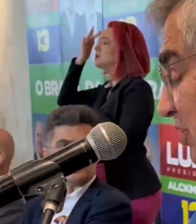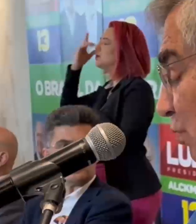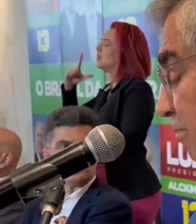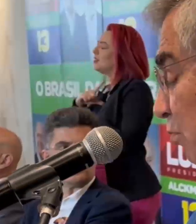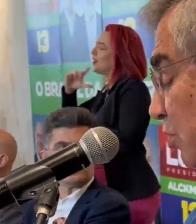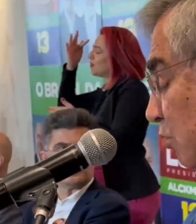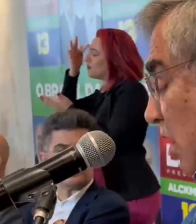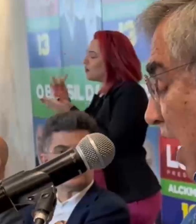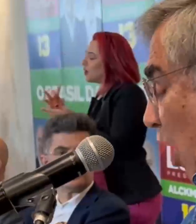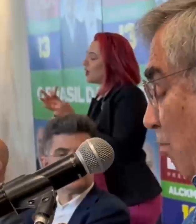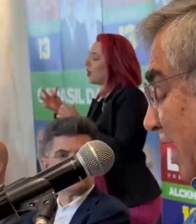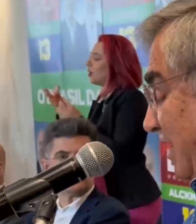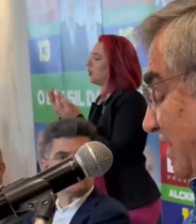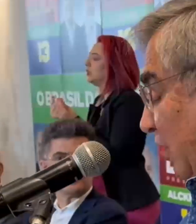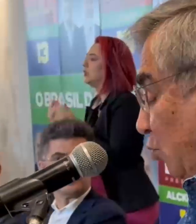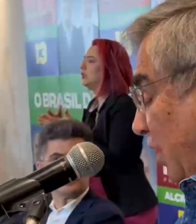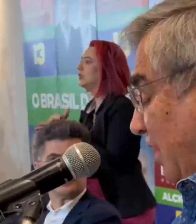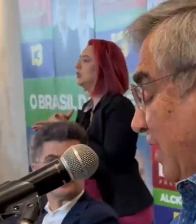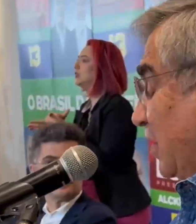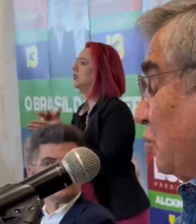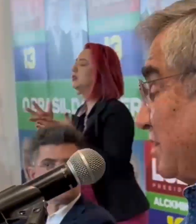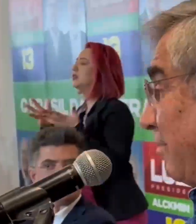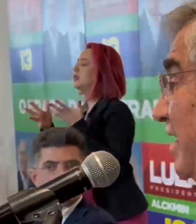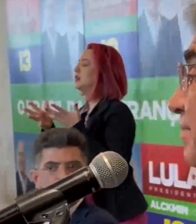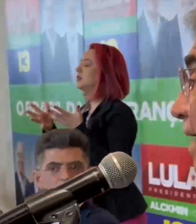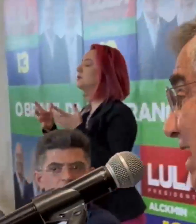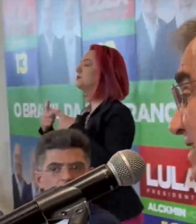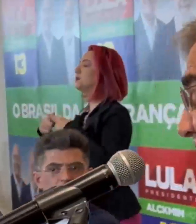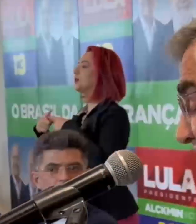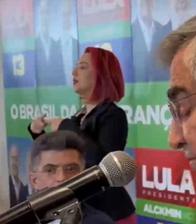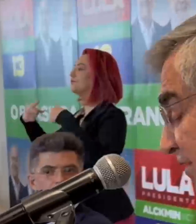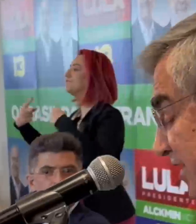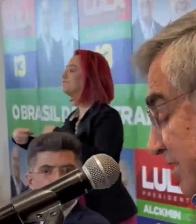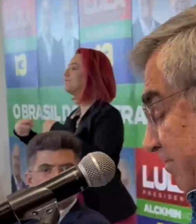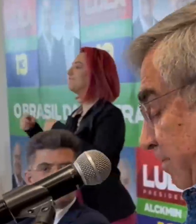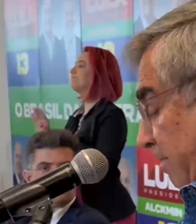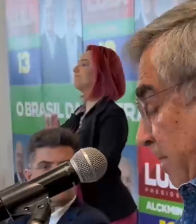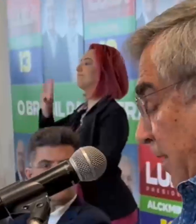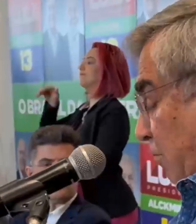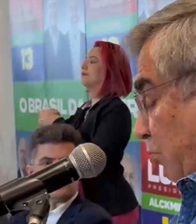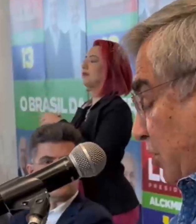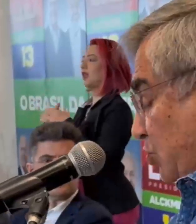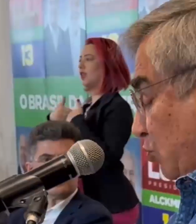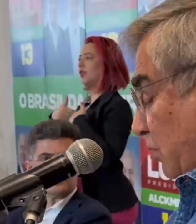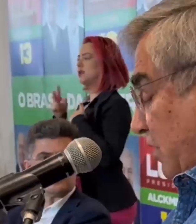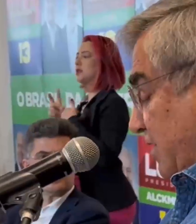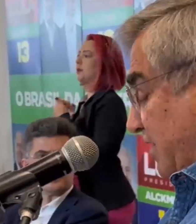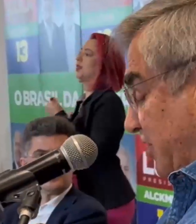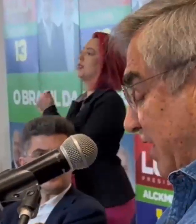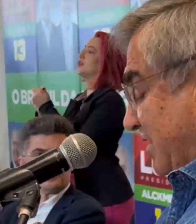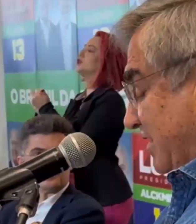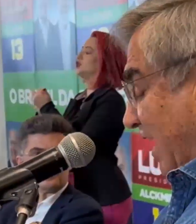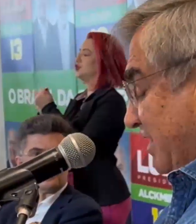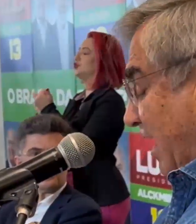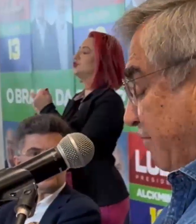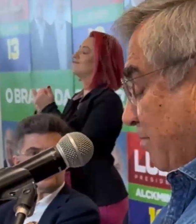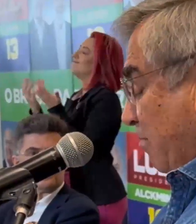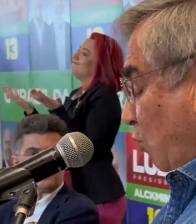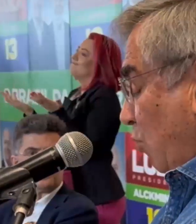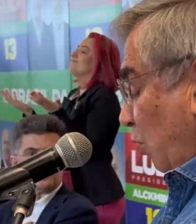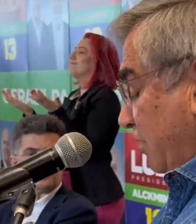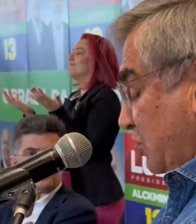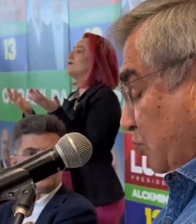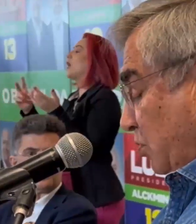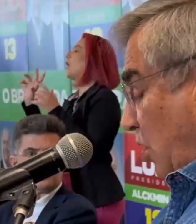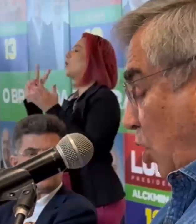afastá-las do apoio a uma candidatura justamente mais de frente por isso senti a necessidade de